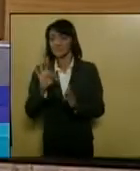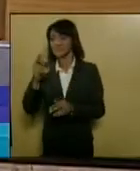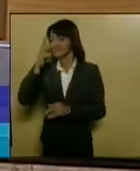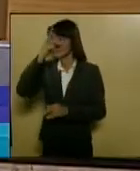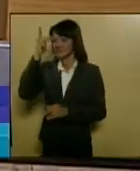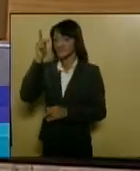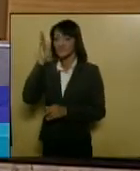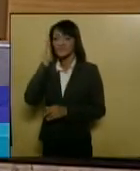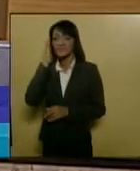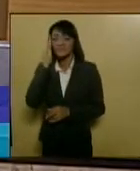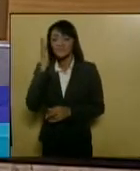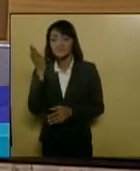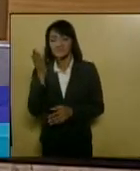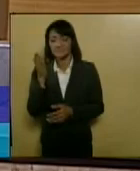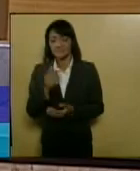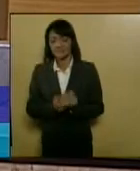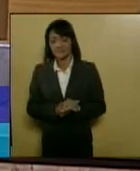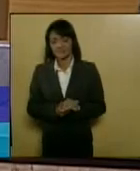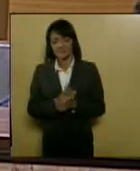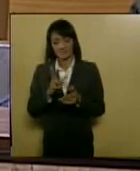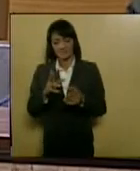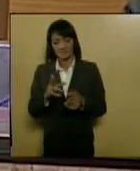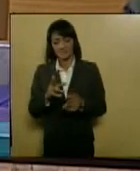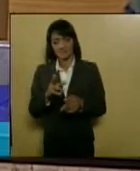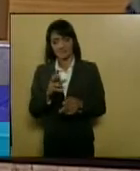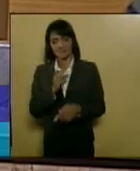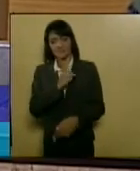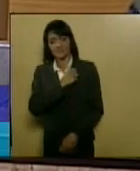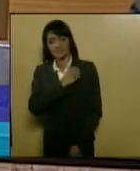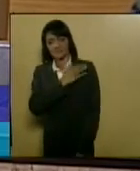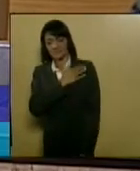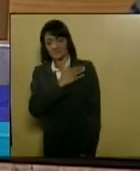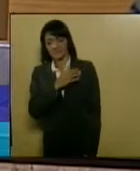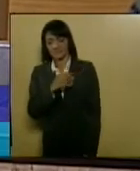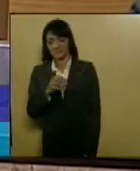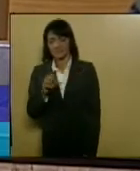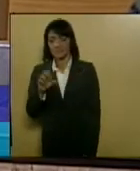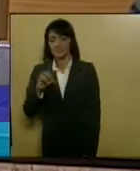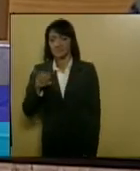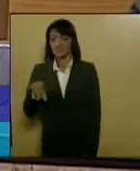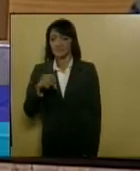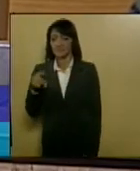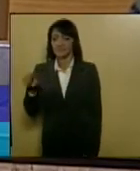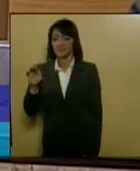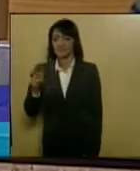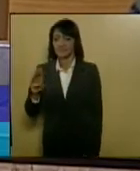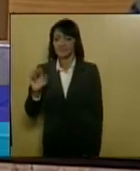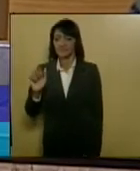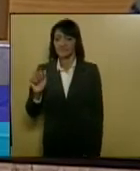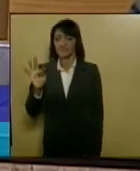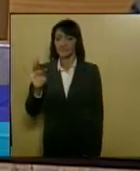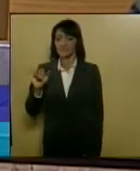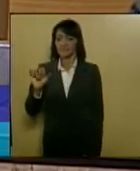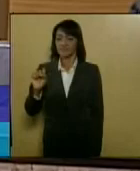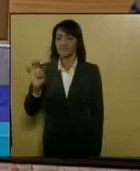noção, como fez aqui o capitão João Batista na questão da na área